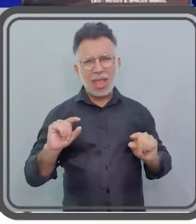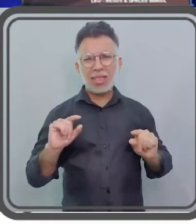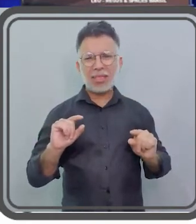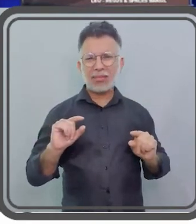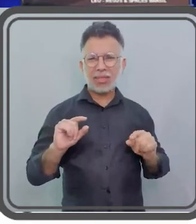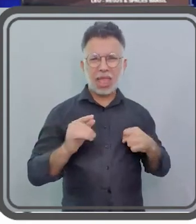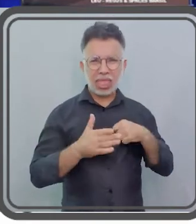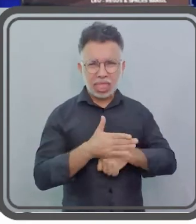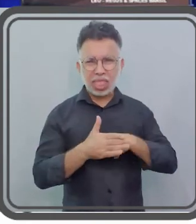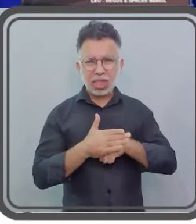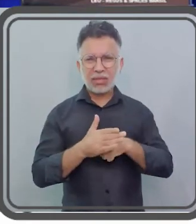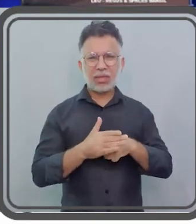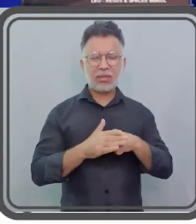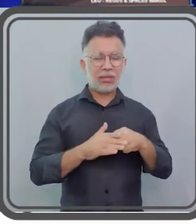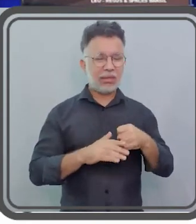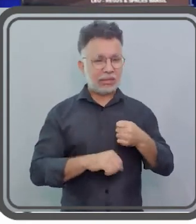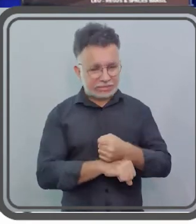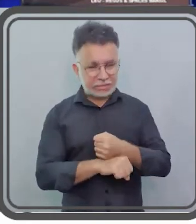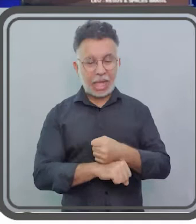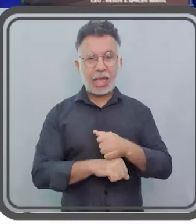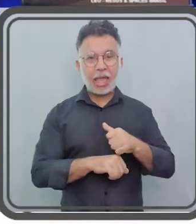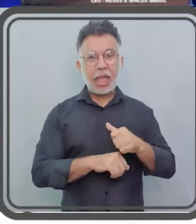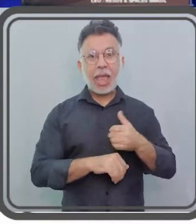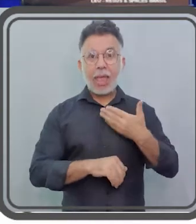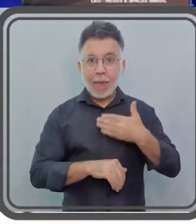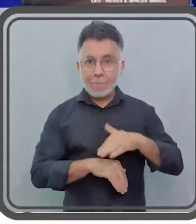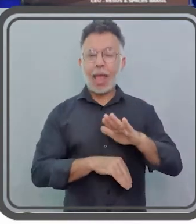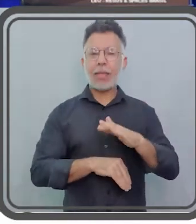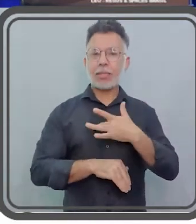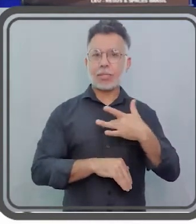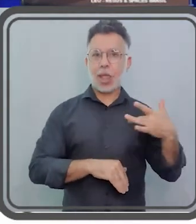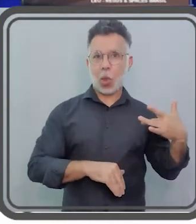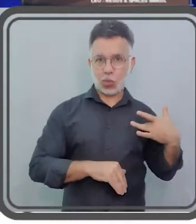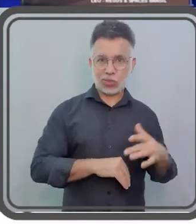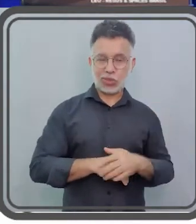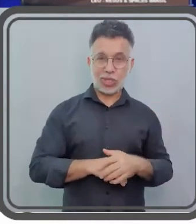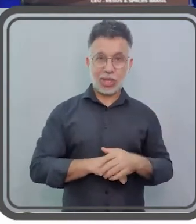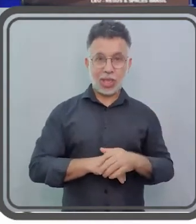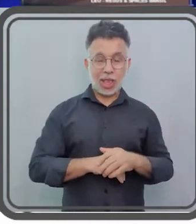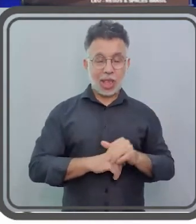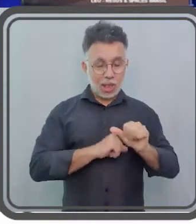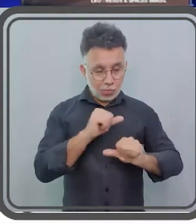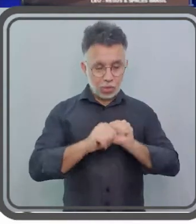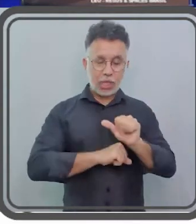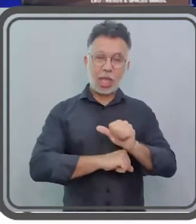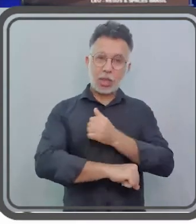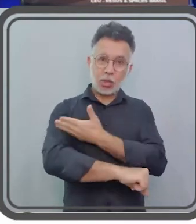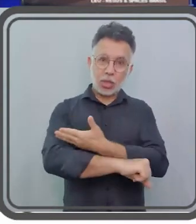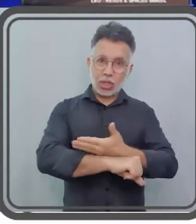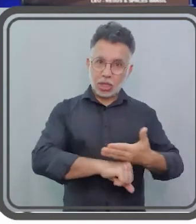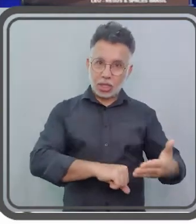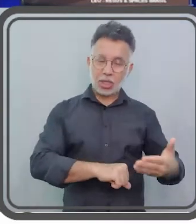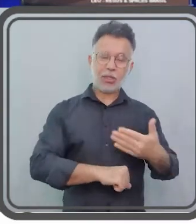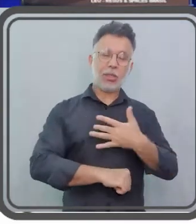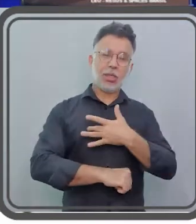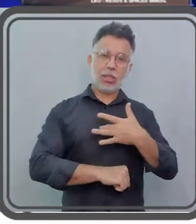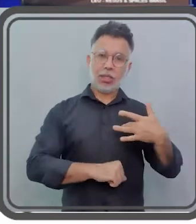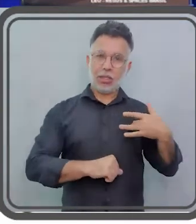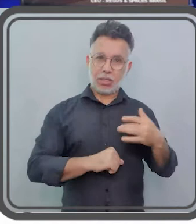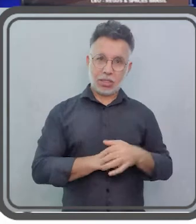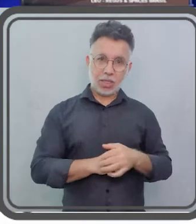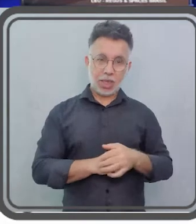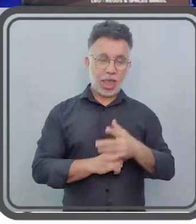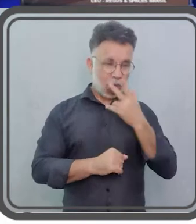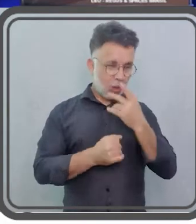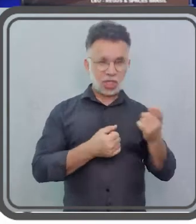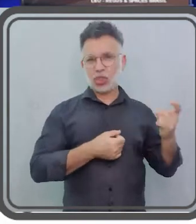saúde através de mudança de hábitos. Para na hora que comecemos, essa bola não volta mais. Então, eu acho que isso